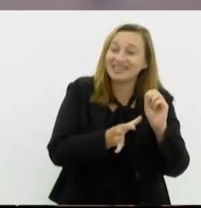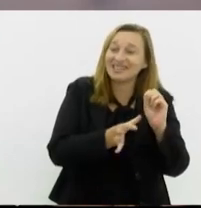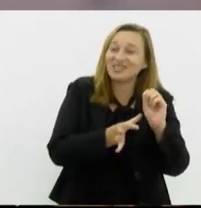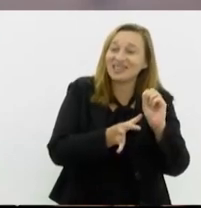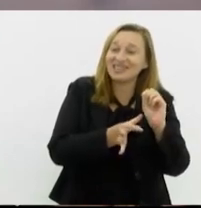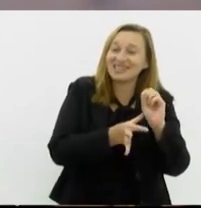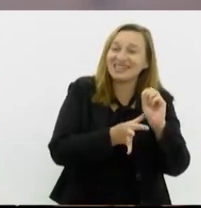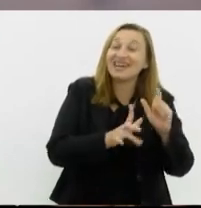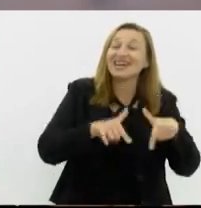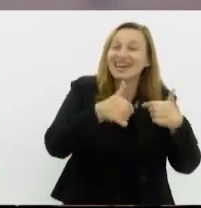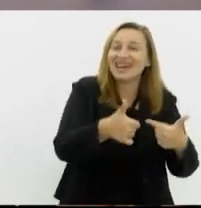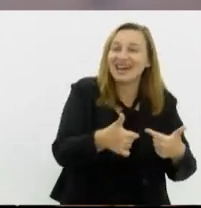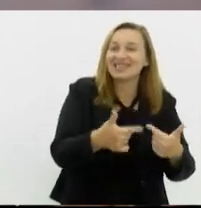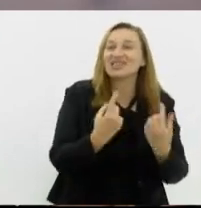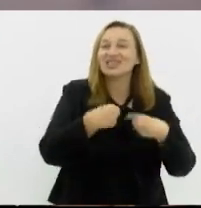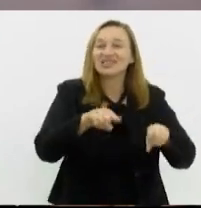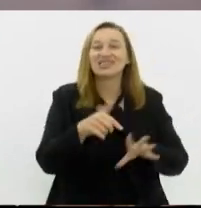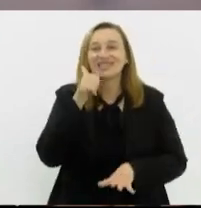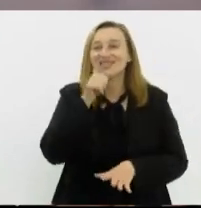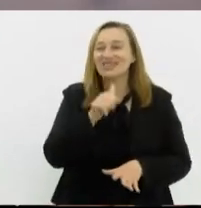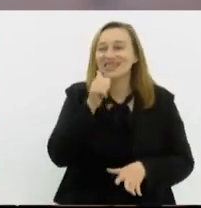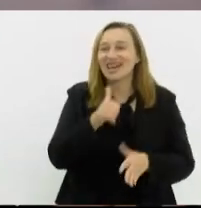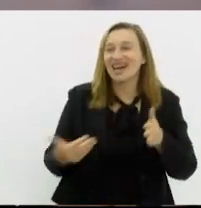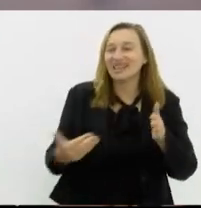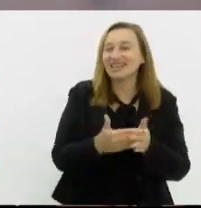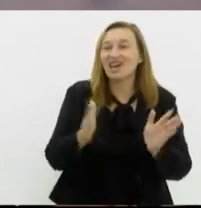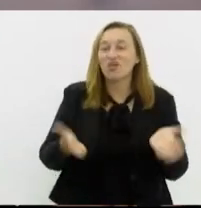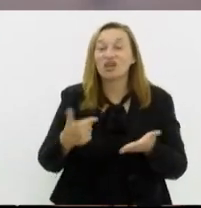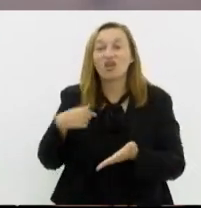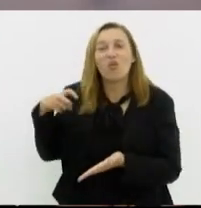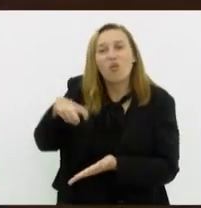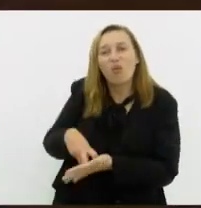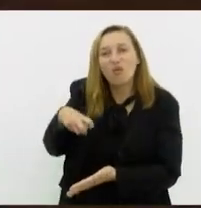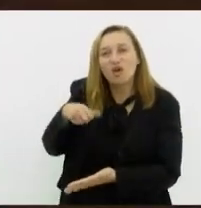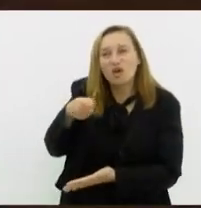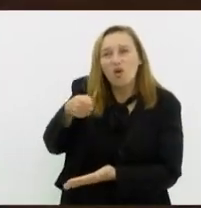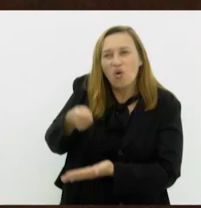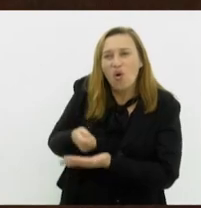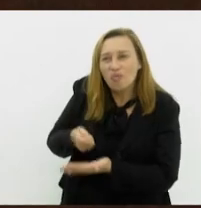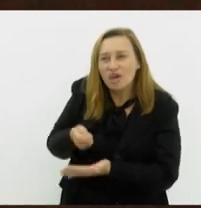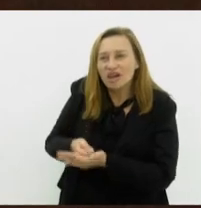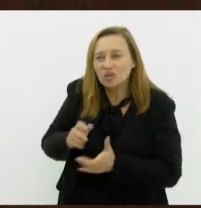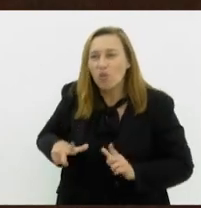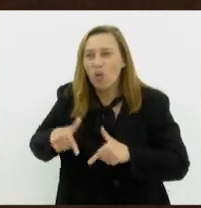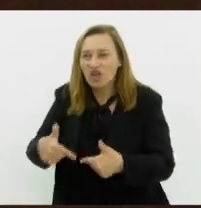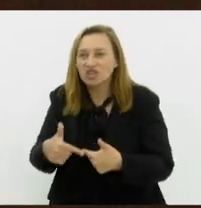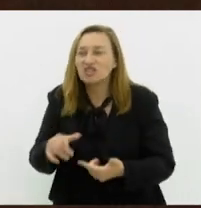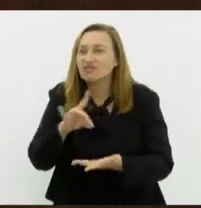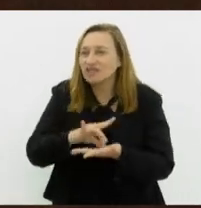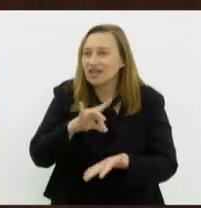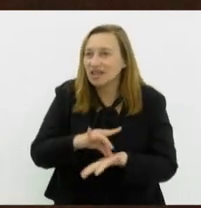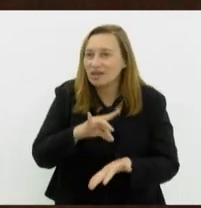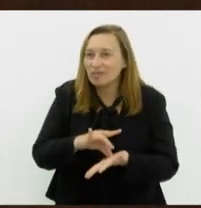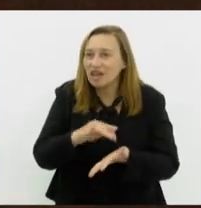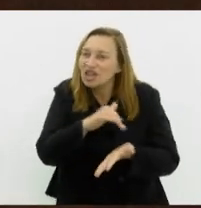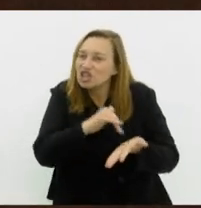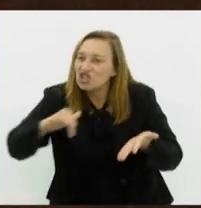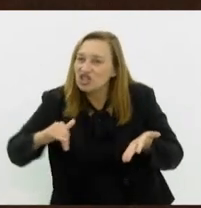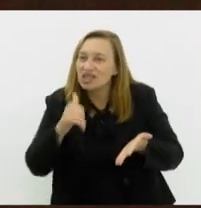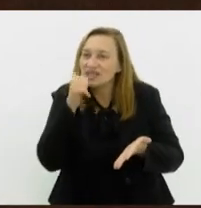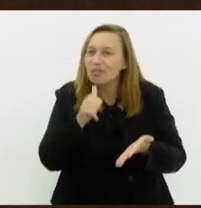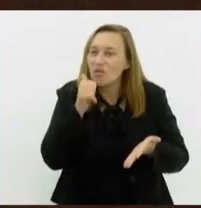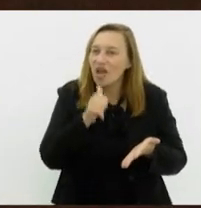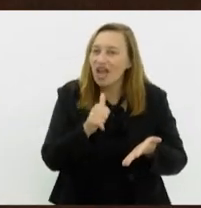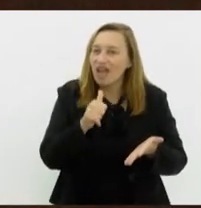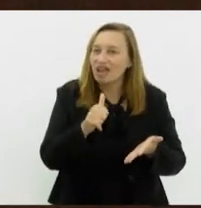Eu não sei a quantidade de vezes que eu estive aqui cobrando atitude realmente que tira essa mulher da frente dessa